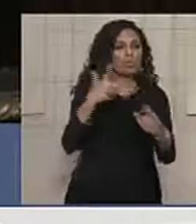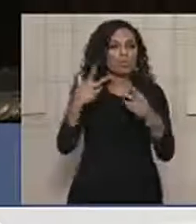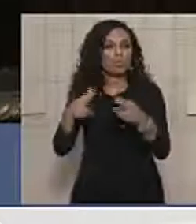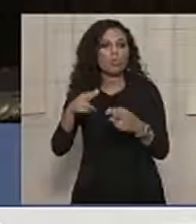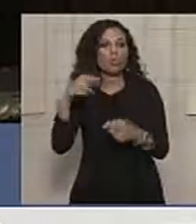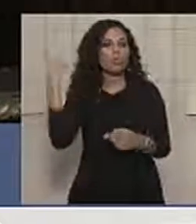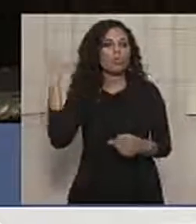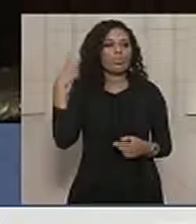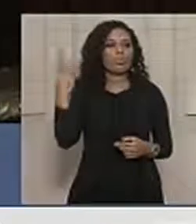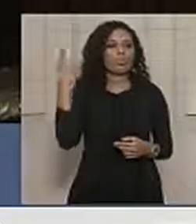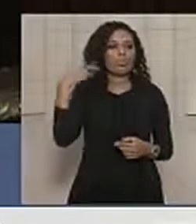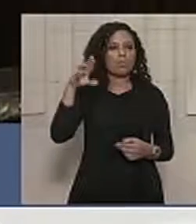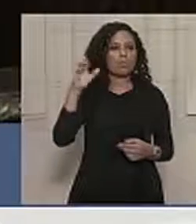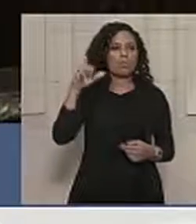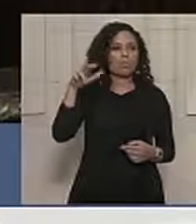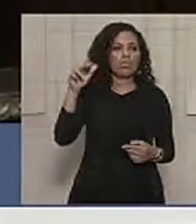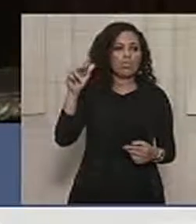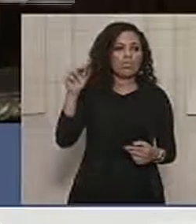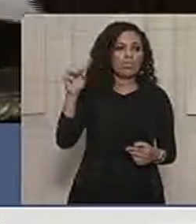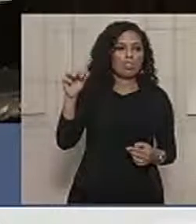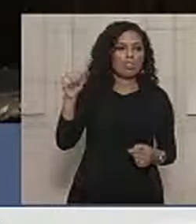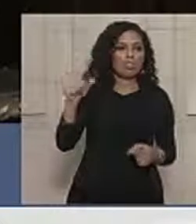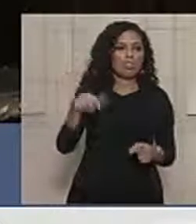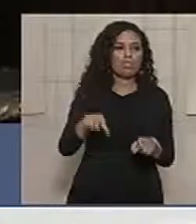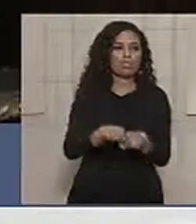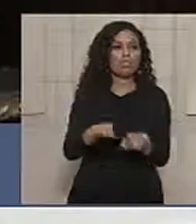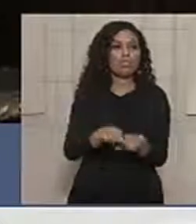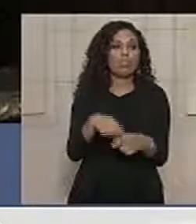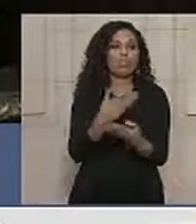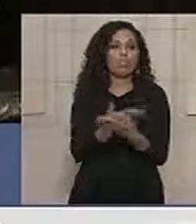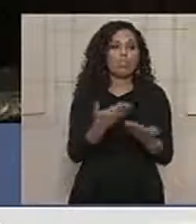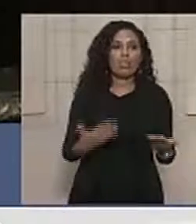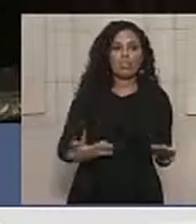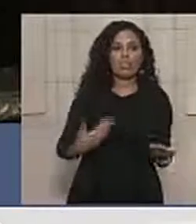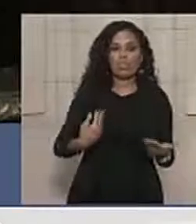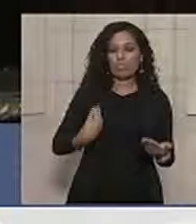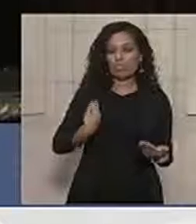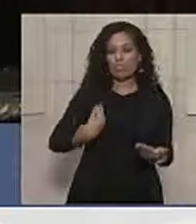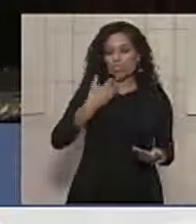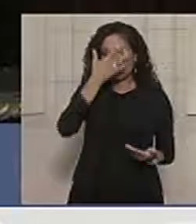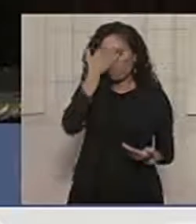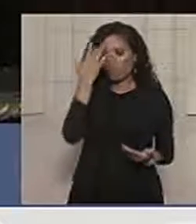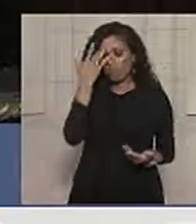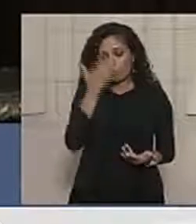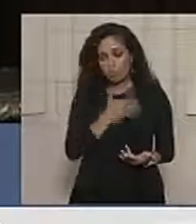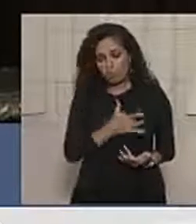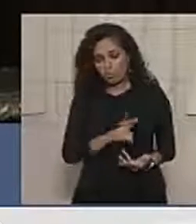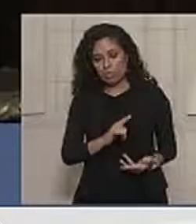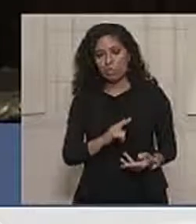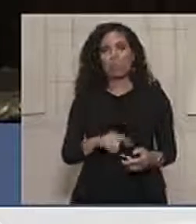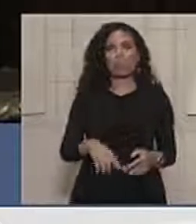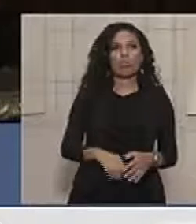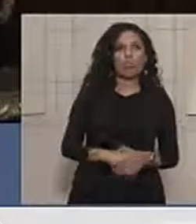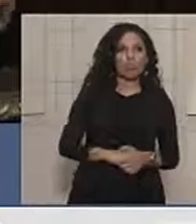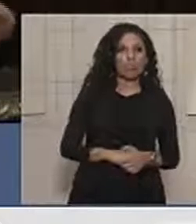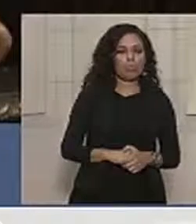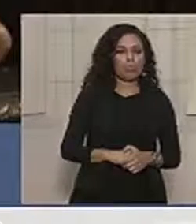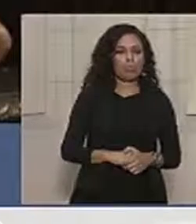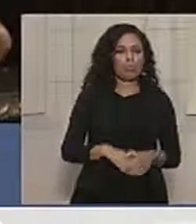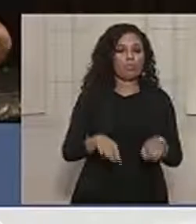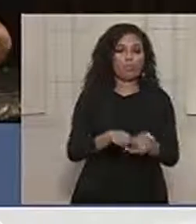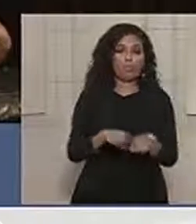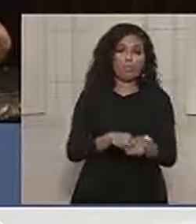Souza, deputada, e também da perda de vidas de inocentes, de civis, e também